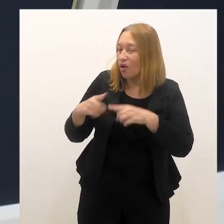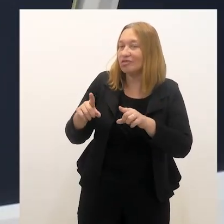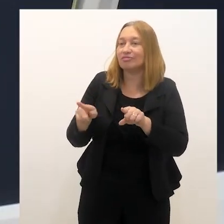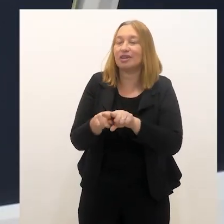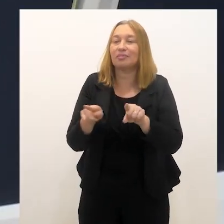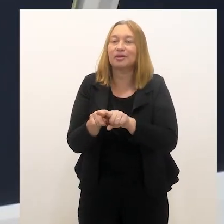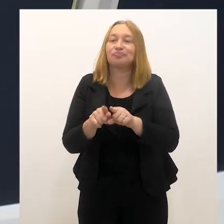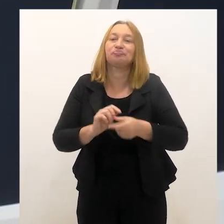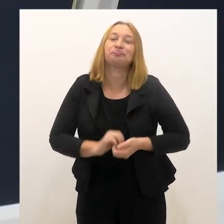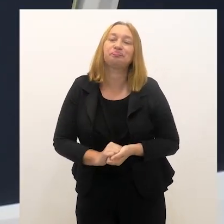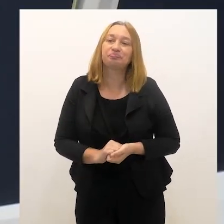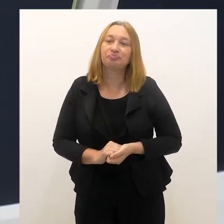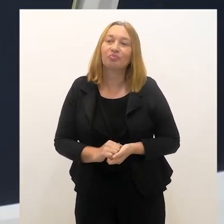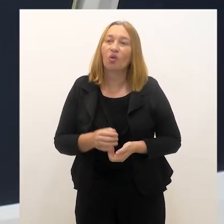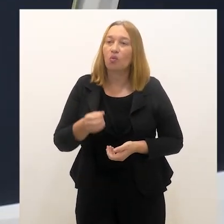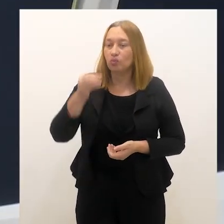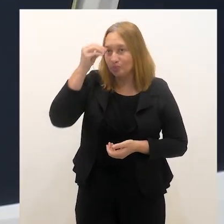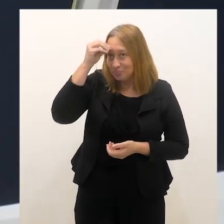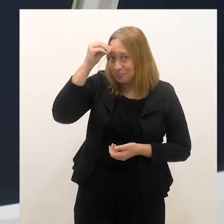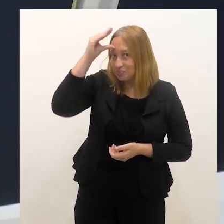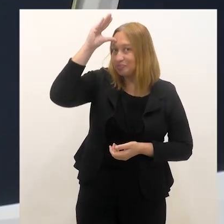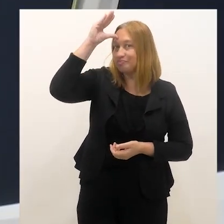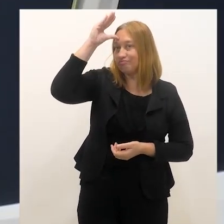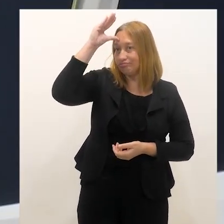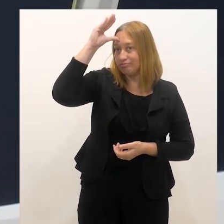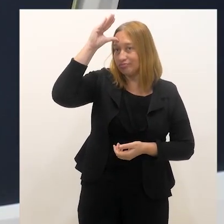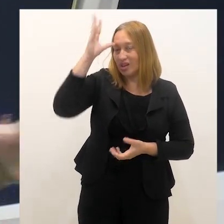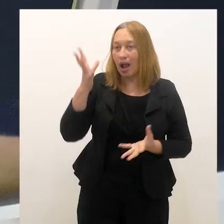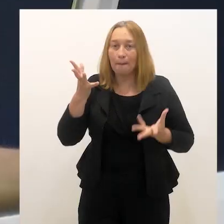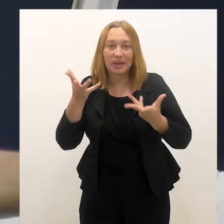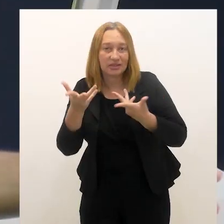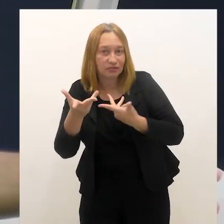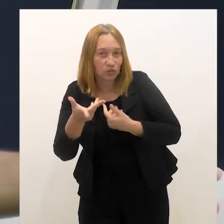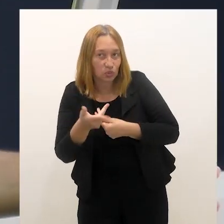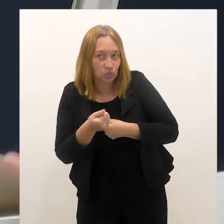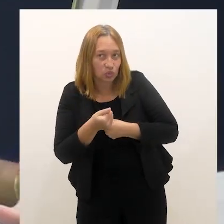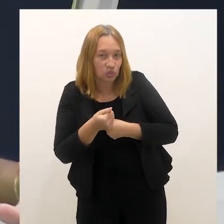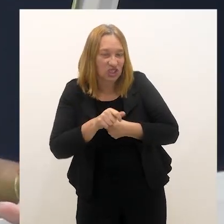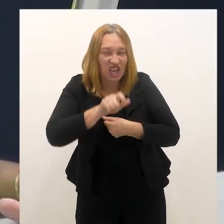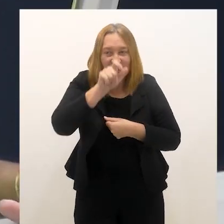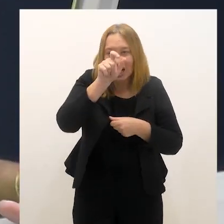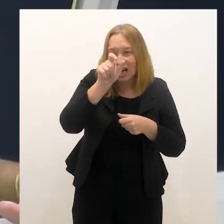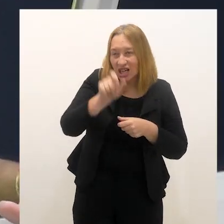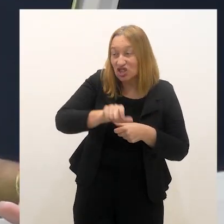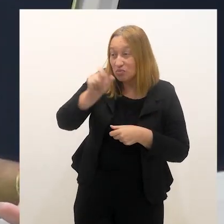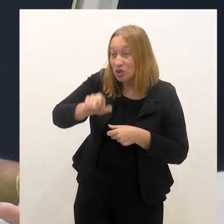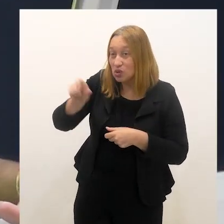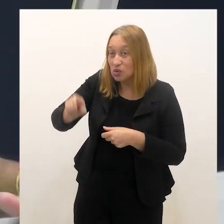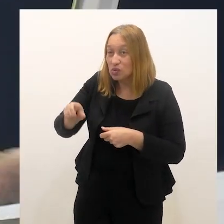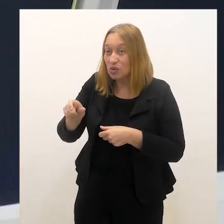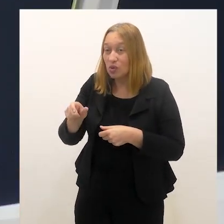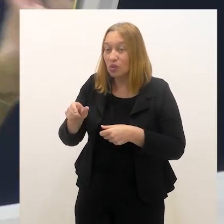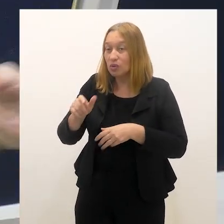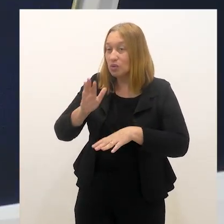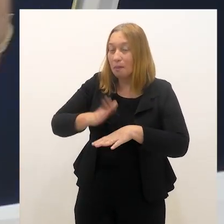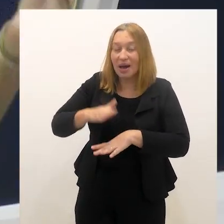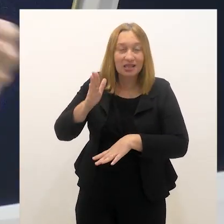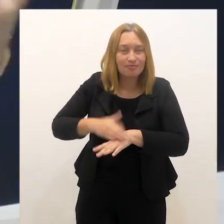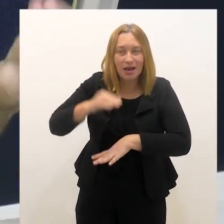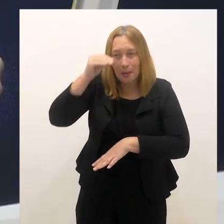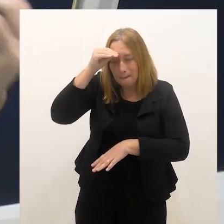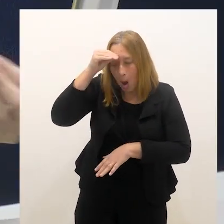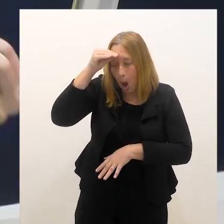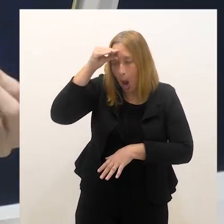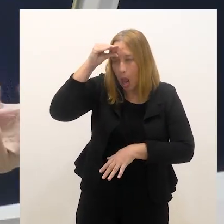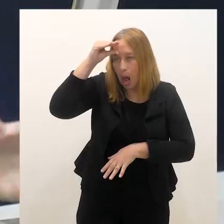também. O conhecimento é maravilhoso. As pessoas, quanto mais